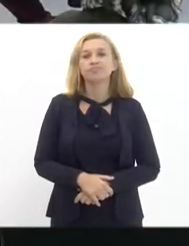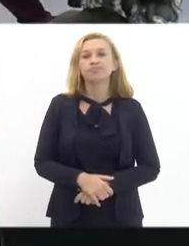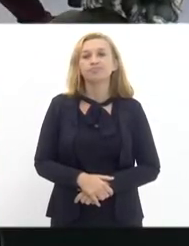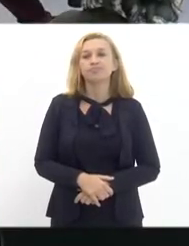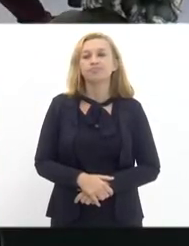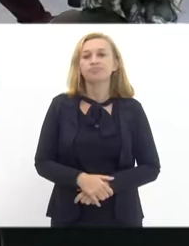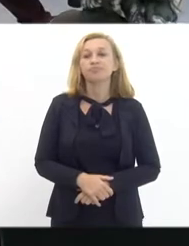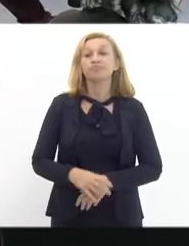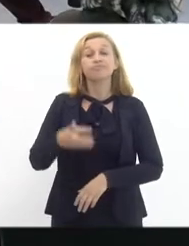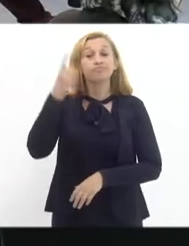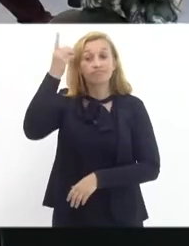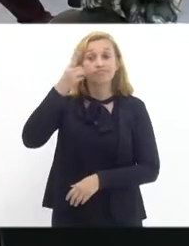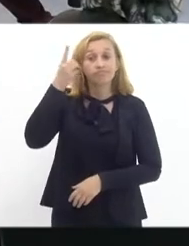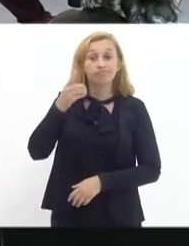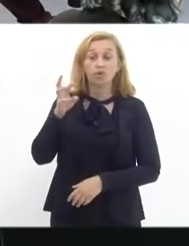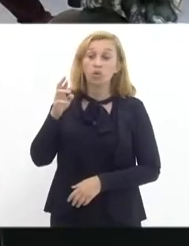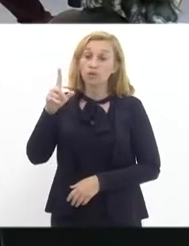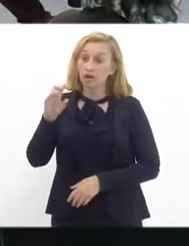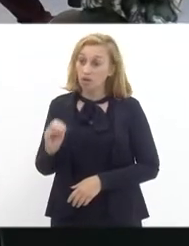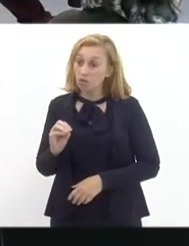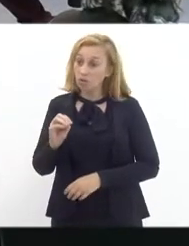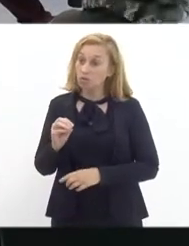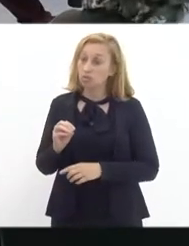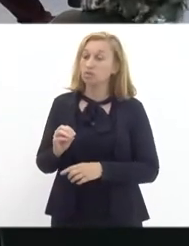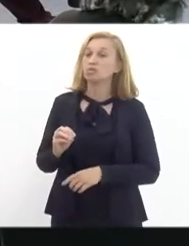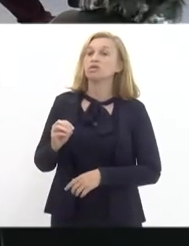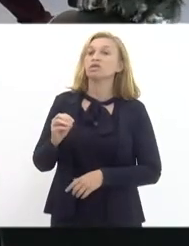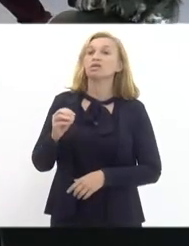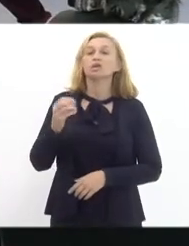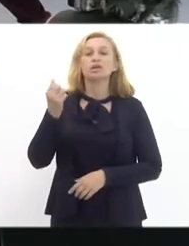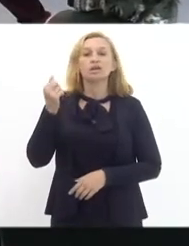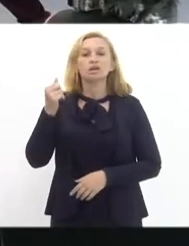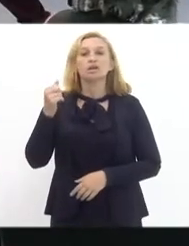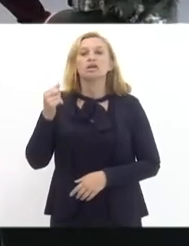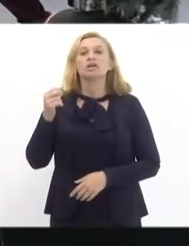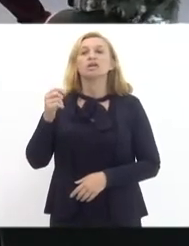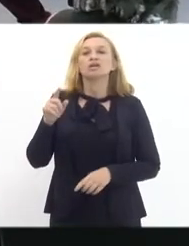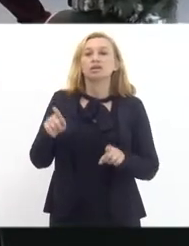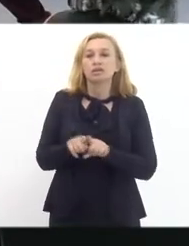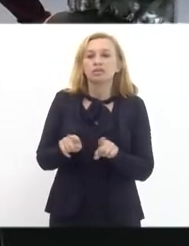caro deputado Ronaldo Anguieta, deputado Eliomar Coelho,